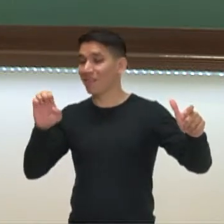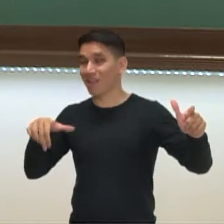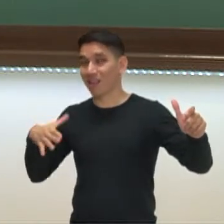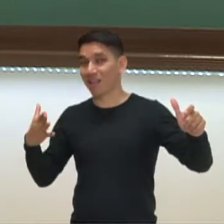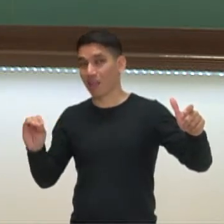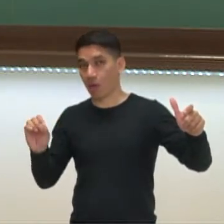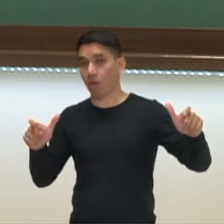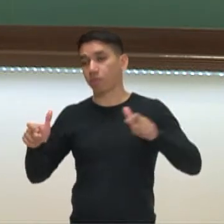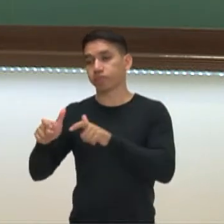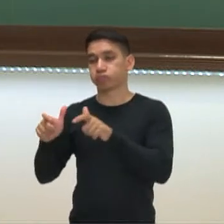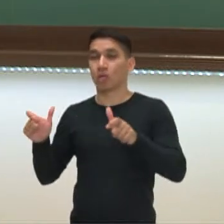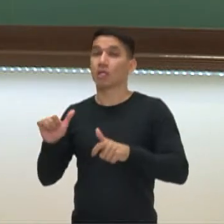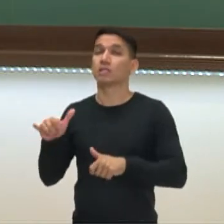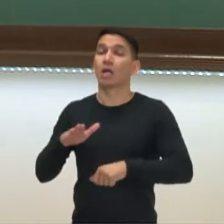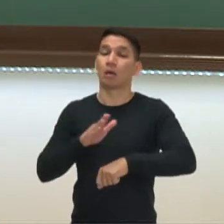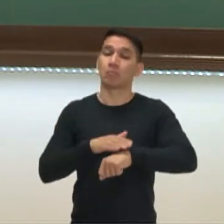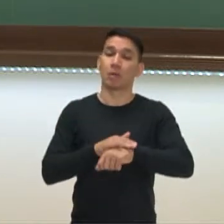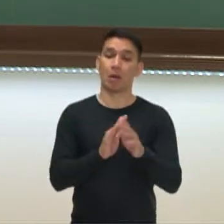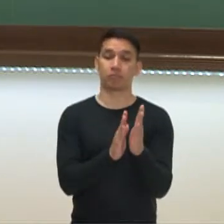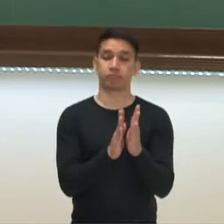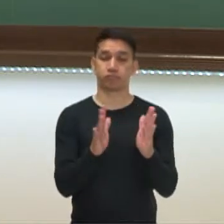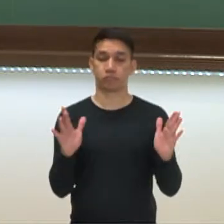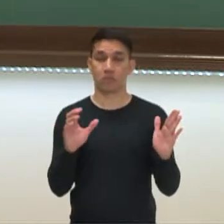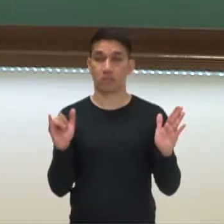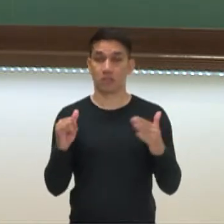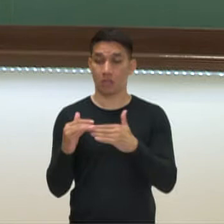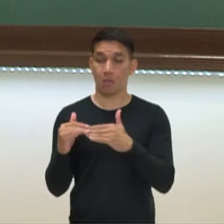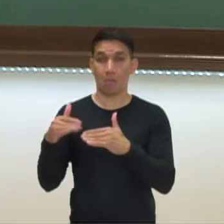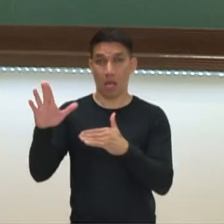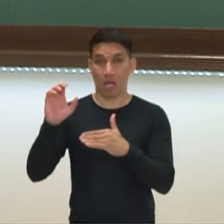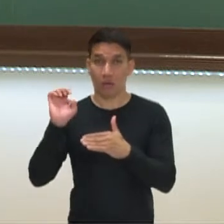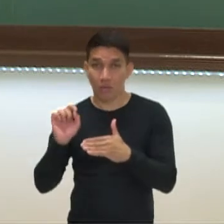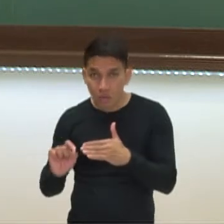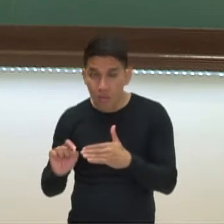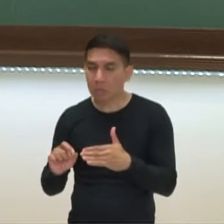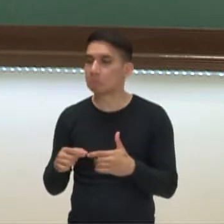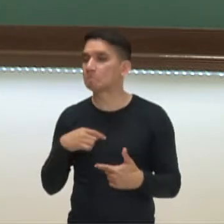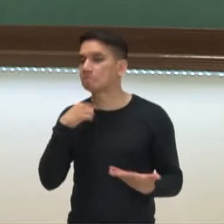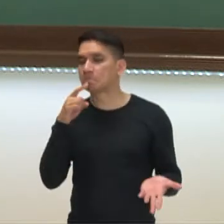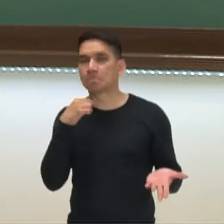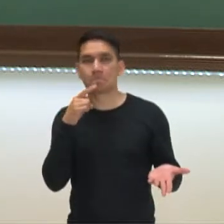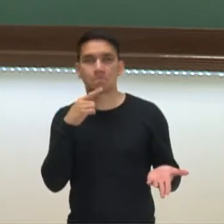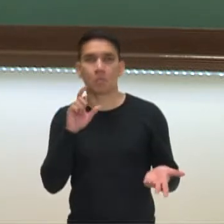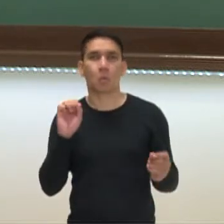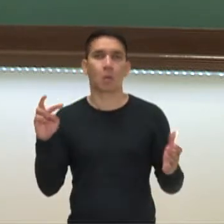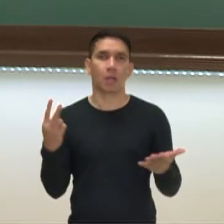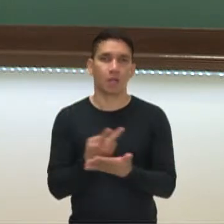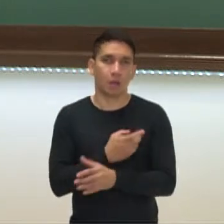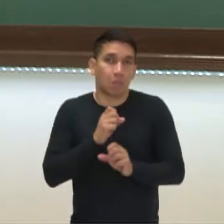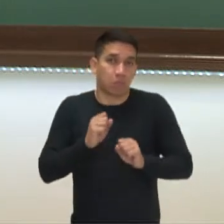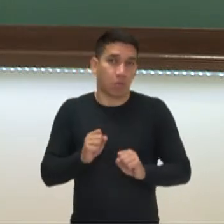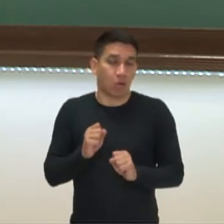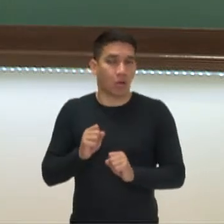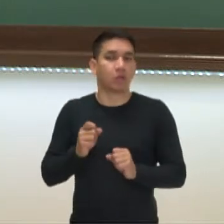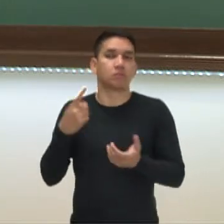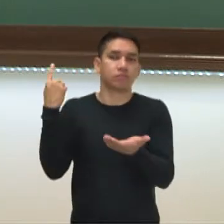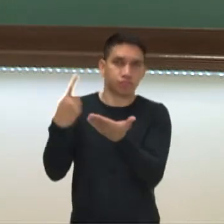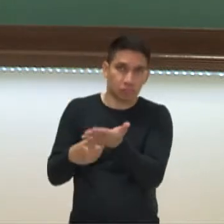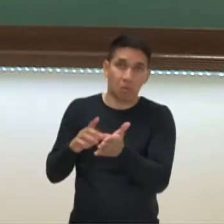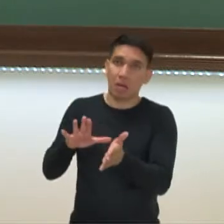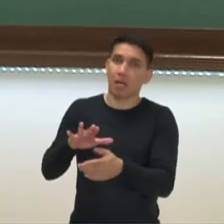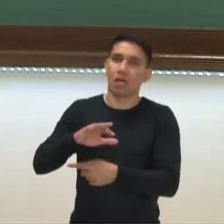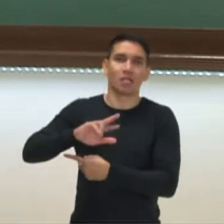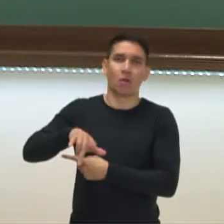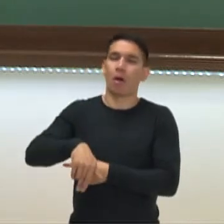certo intervalo. Passou daquele intervalo ôhmico, isso não ocorre mais. Aí fica imprevisível, ou pode ser previsível, mas não é mais ôhmico.